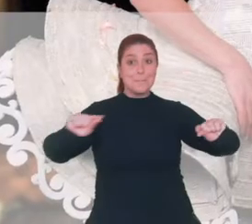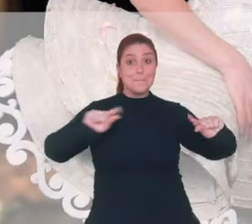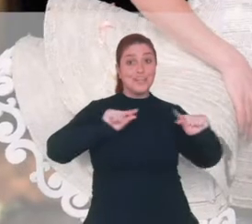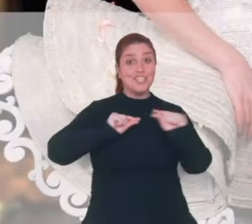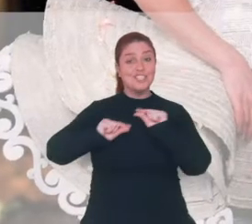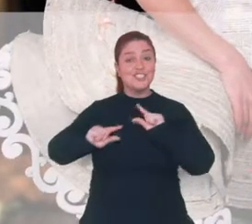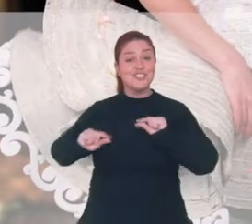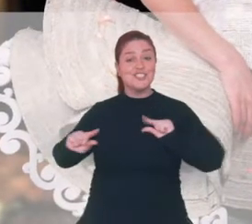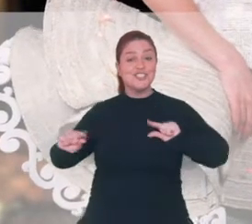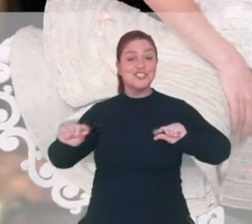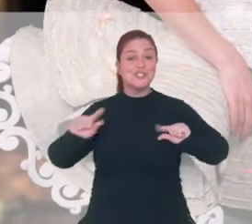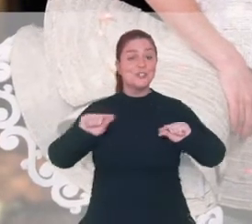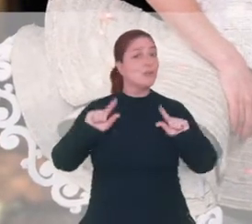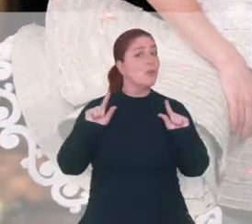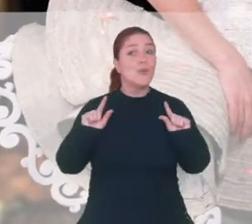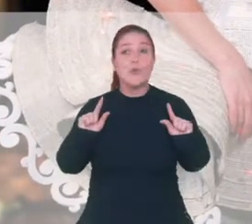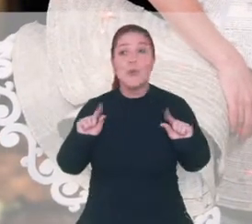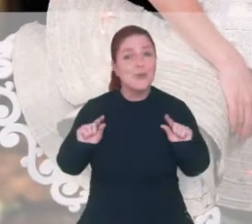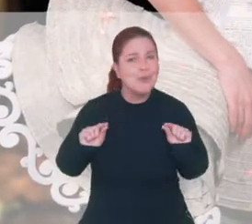pintinhos